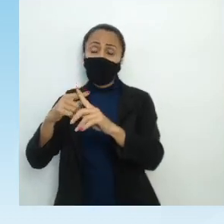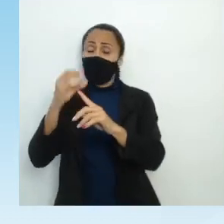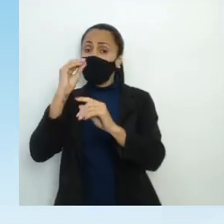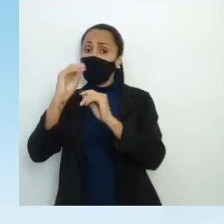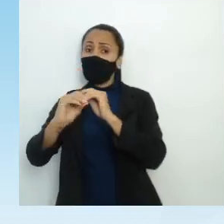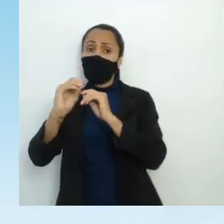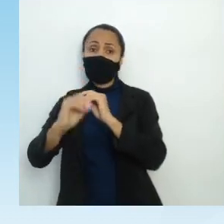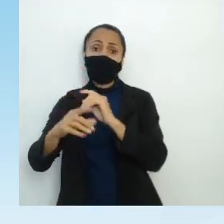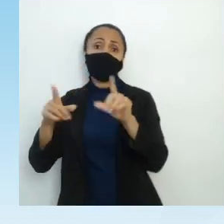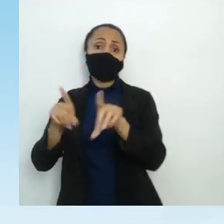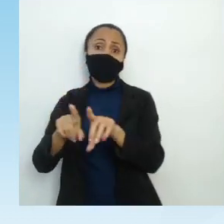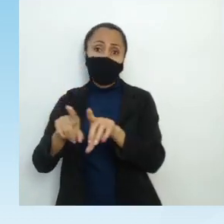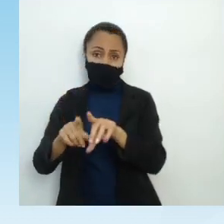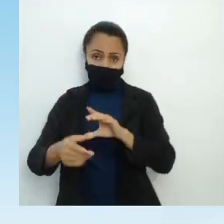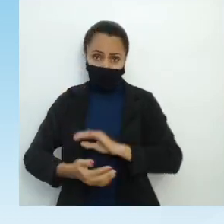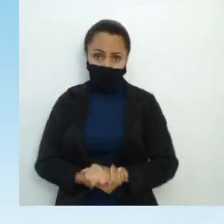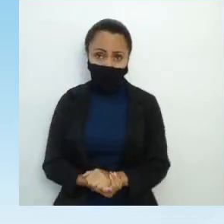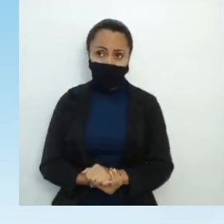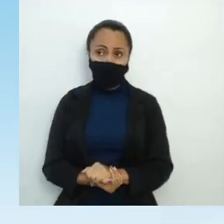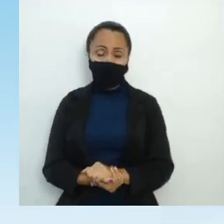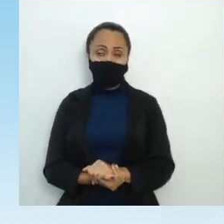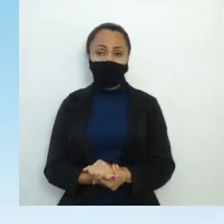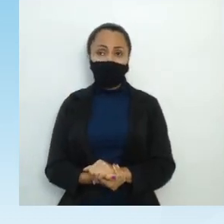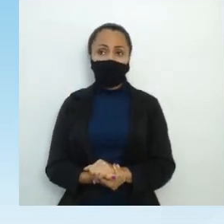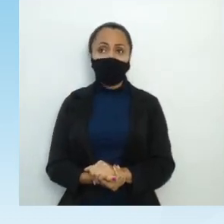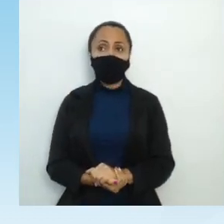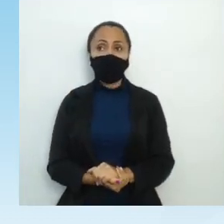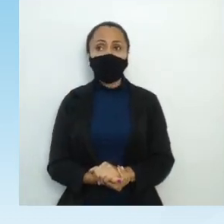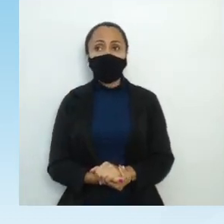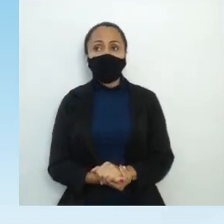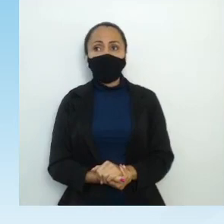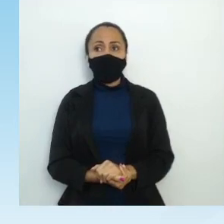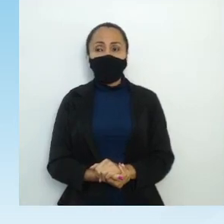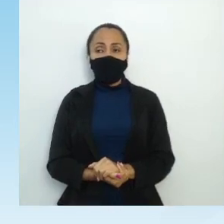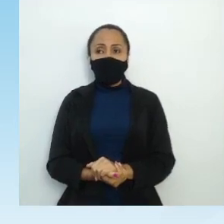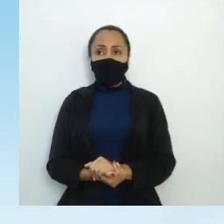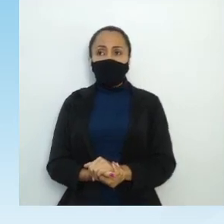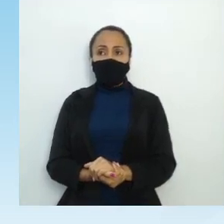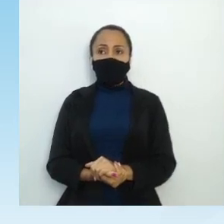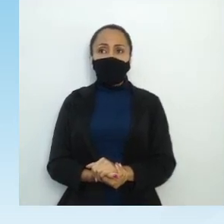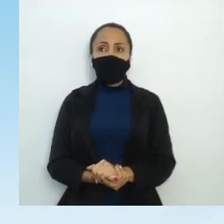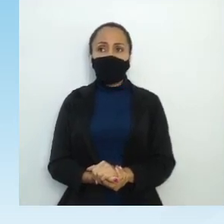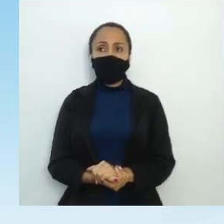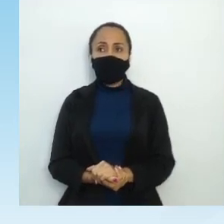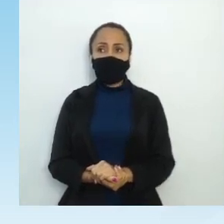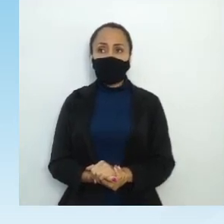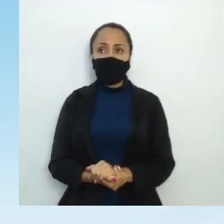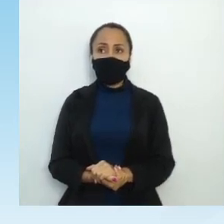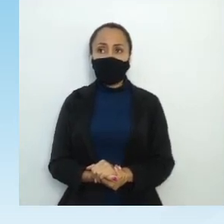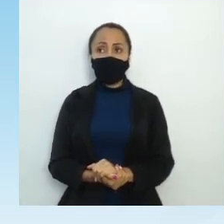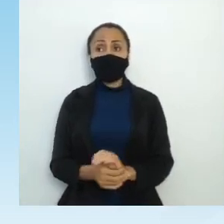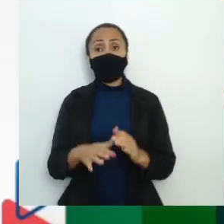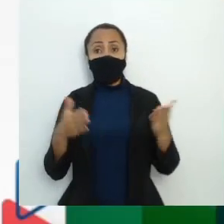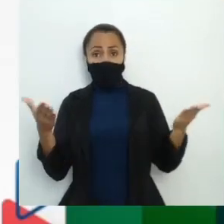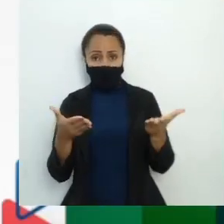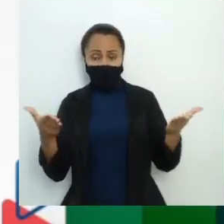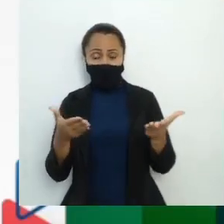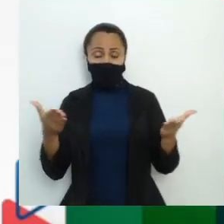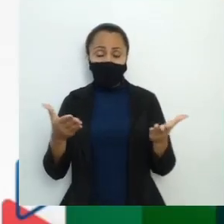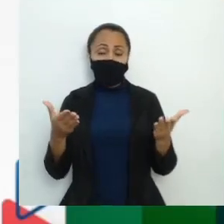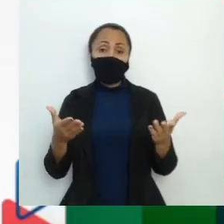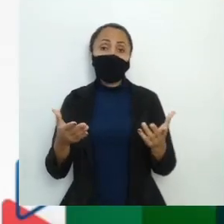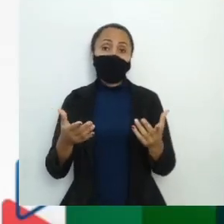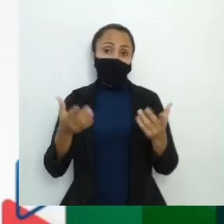também desses instantes em que se busca combater os iluministas. Então, vamos agora para a